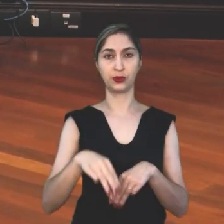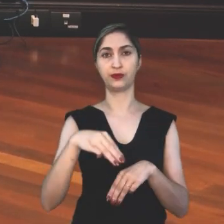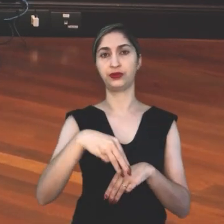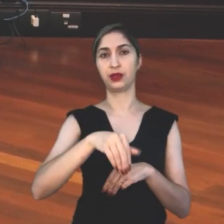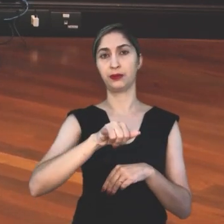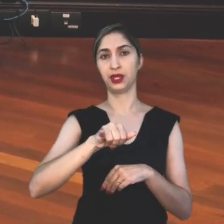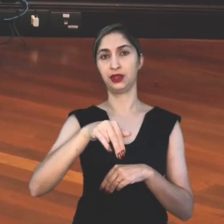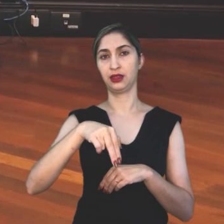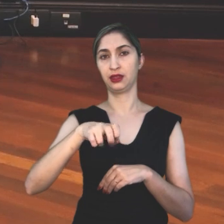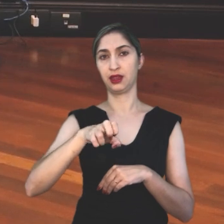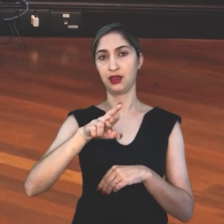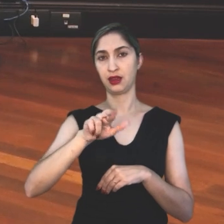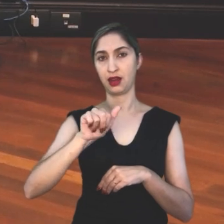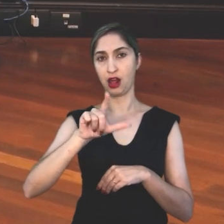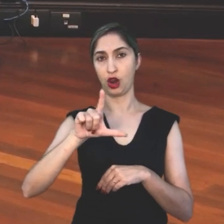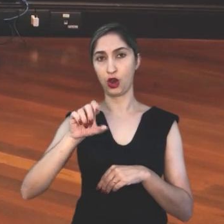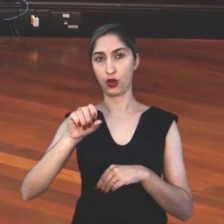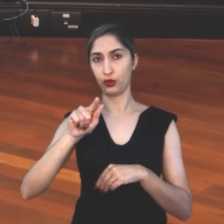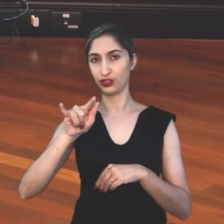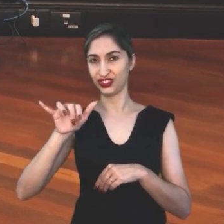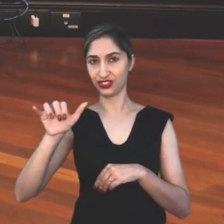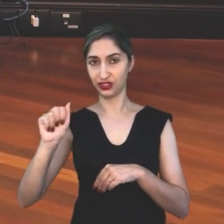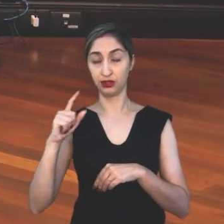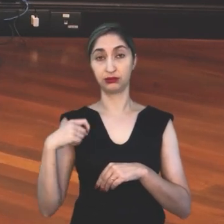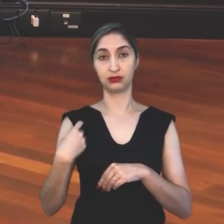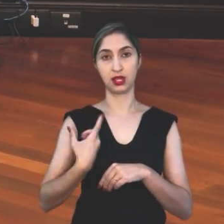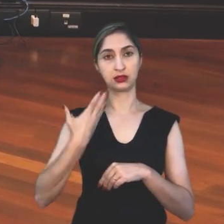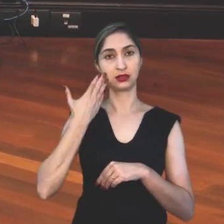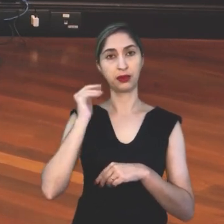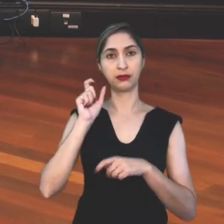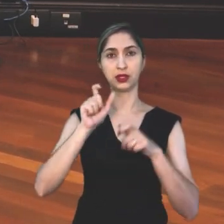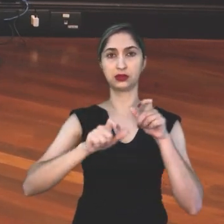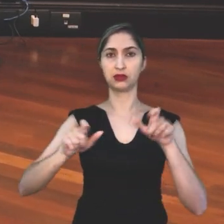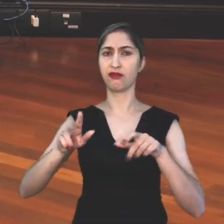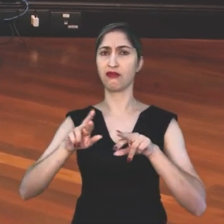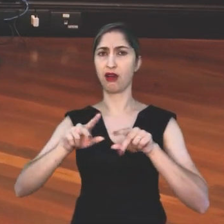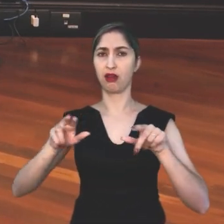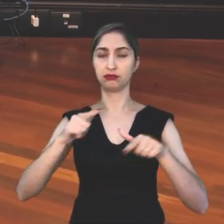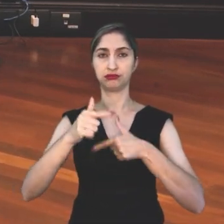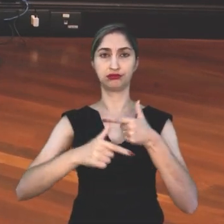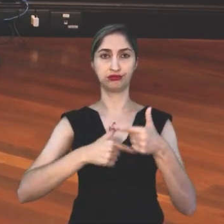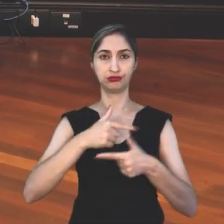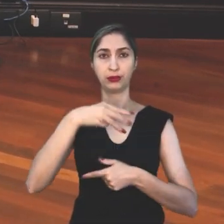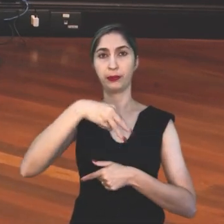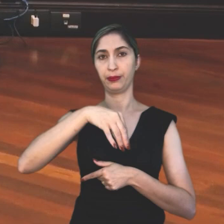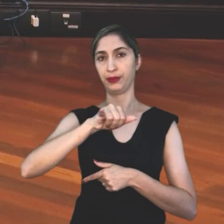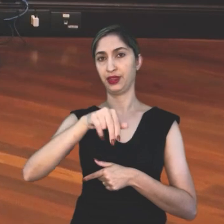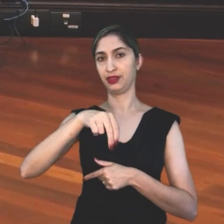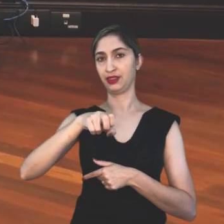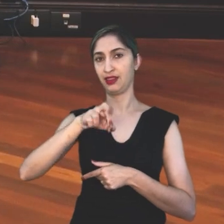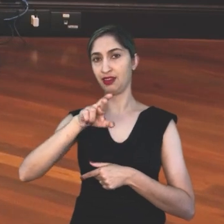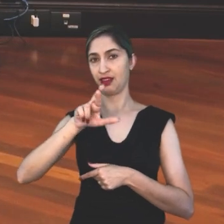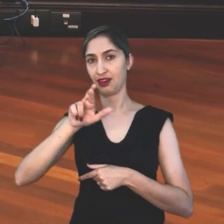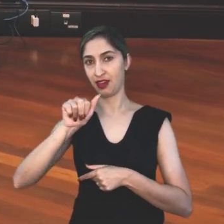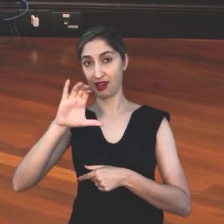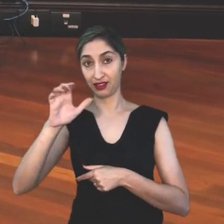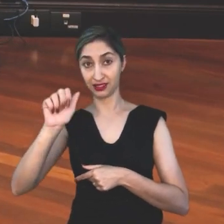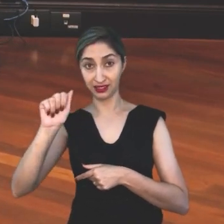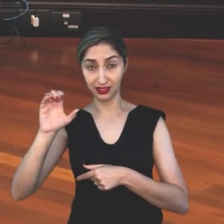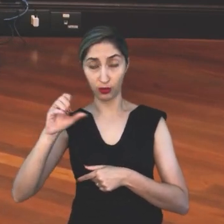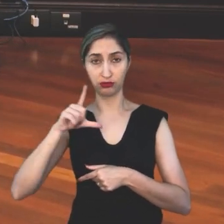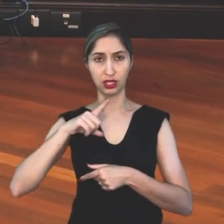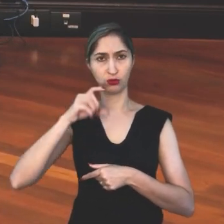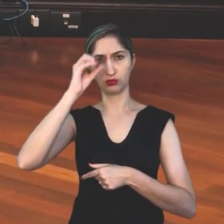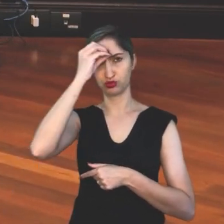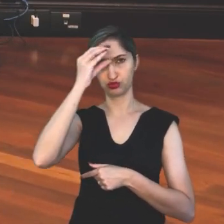de museu hoje, que é o Museu de Mineralogia, e a gente pensa nessas pessoas que vieram trabalhar também na mineração, então isso vem também com uma